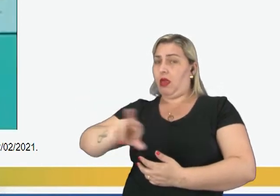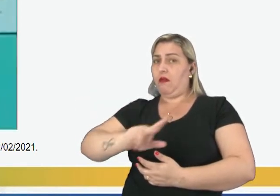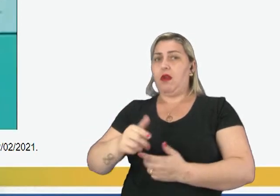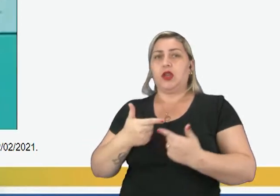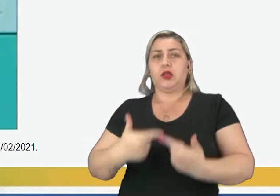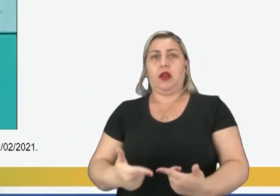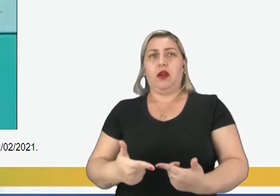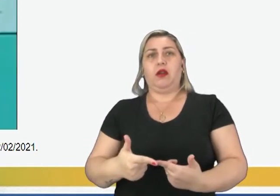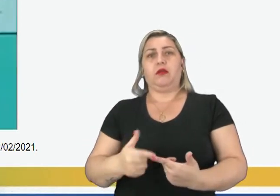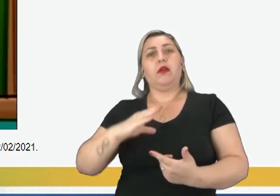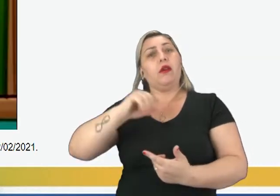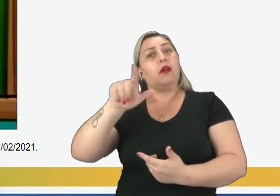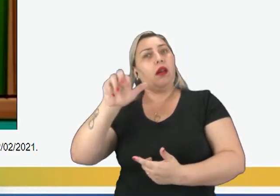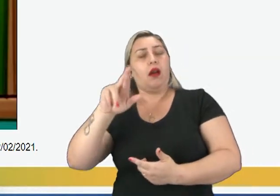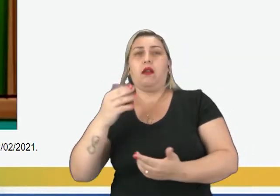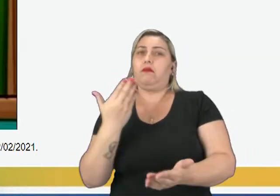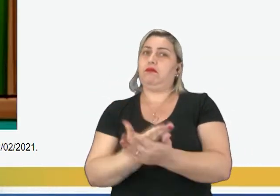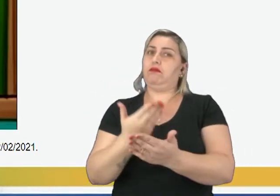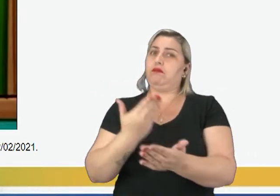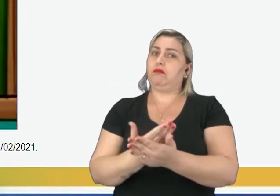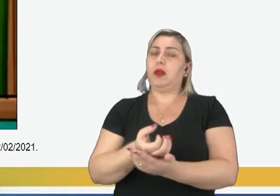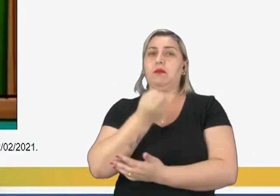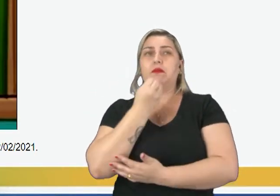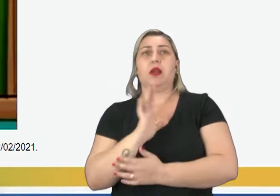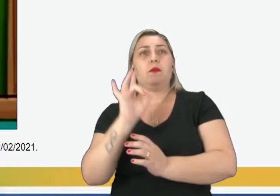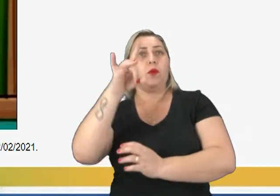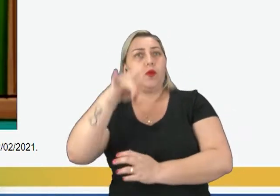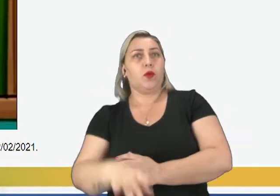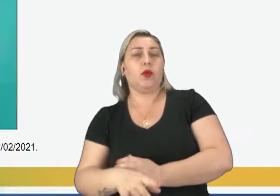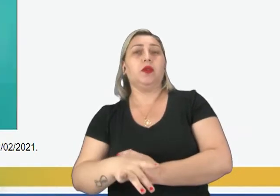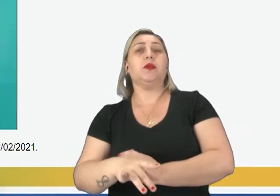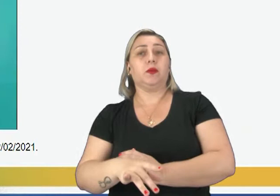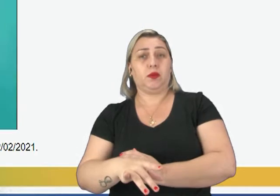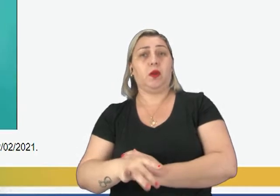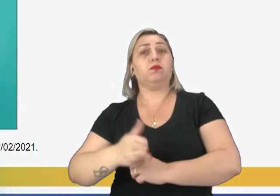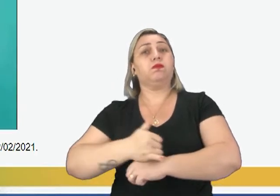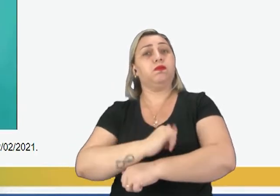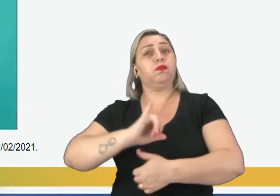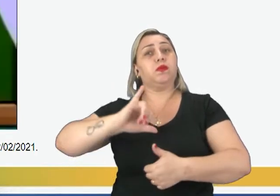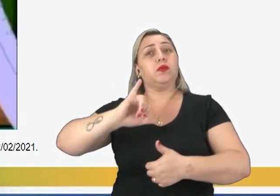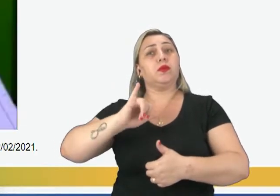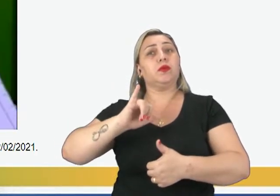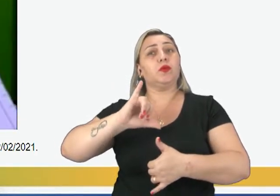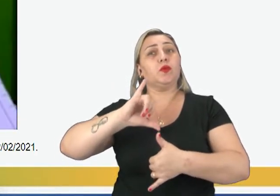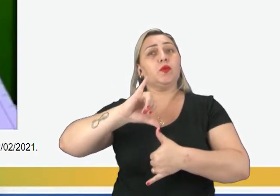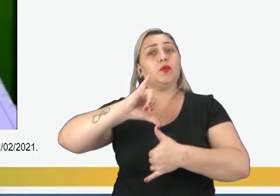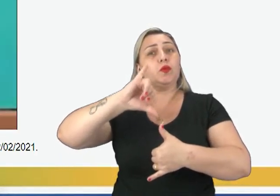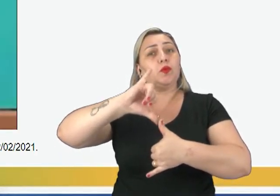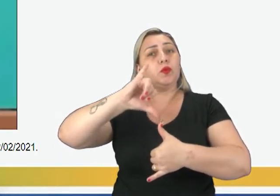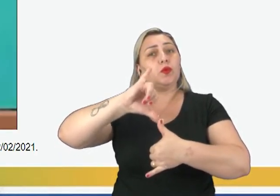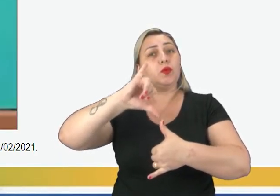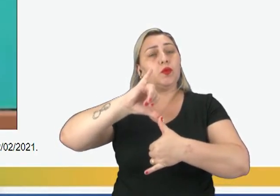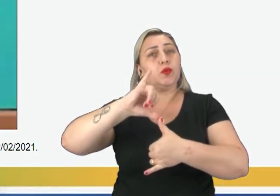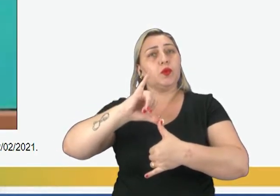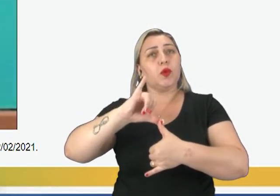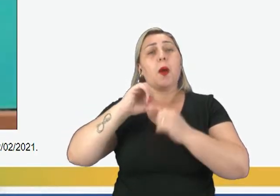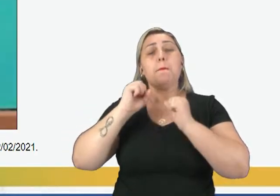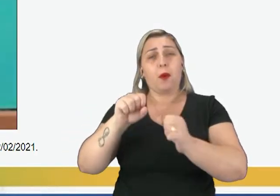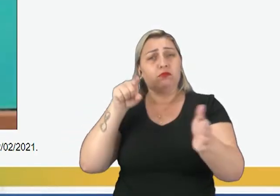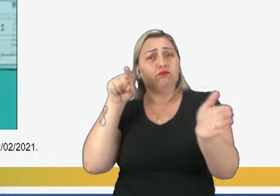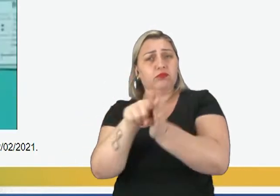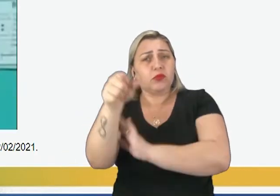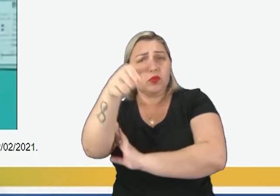seu irmão. Clara, nós estamos em aula. Bem, e por último as gorduras, que também são conhecidas como lipídios. Tia, posso fazer